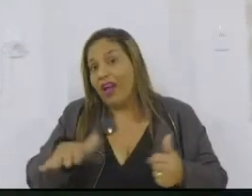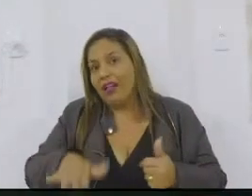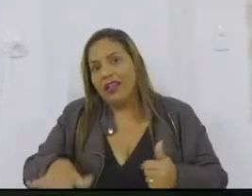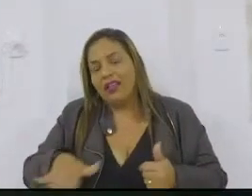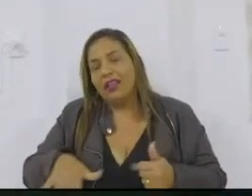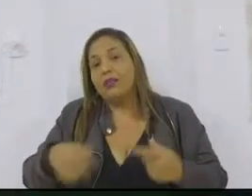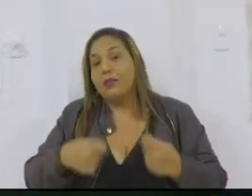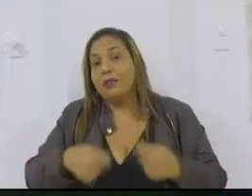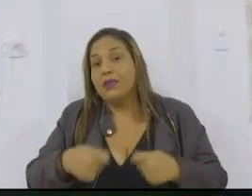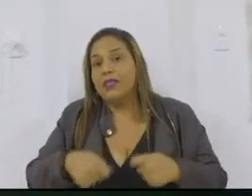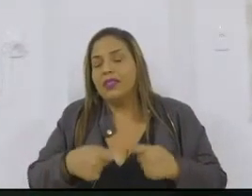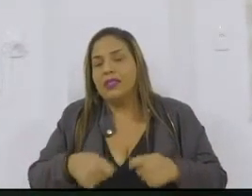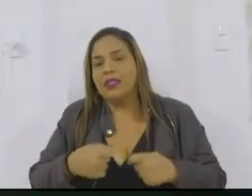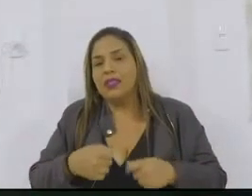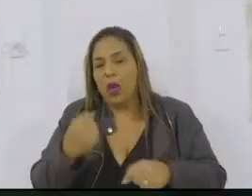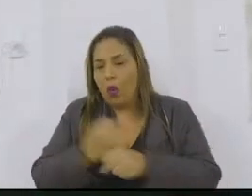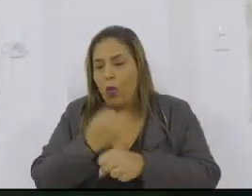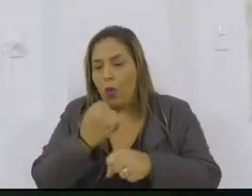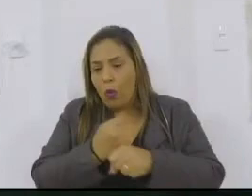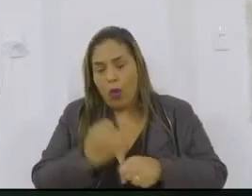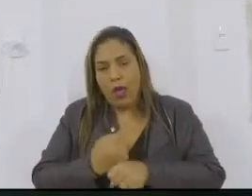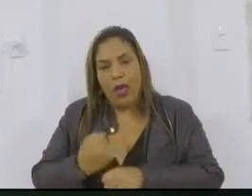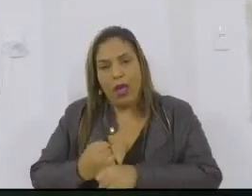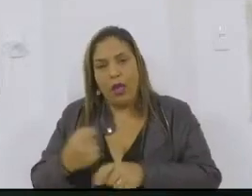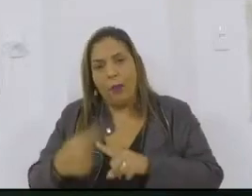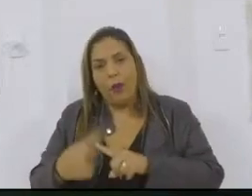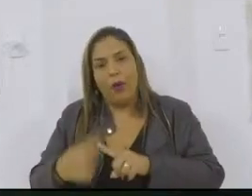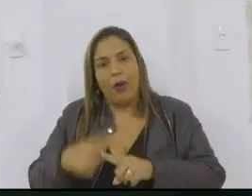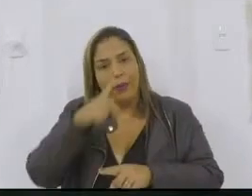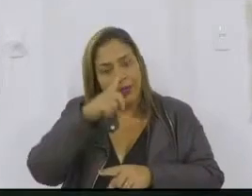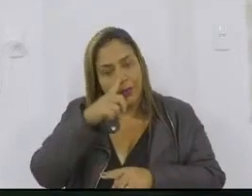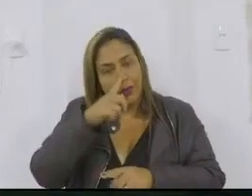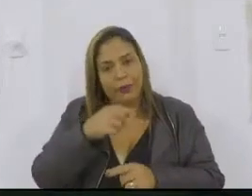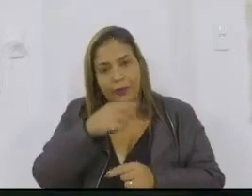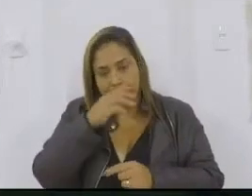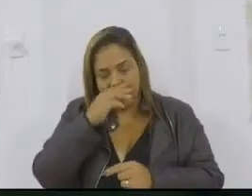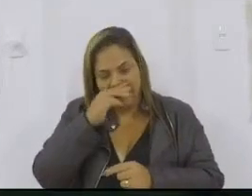crianças mesmo, então é perigoso. Obrigado pela palavra, presidente.